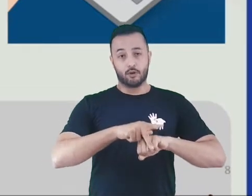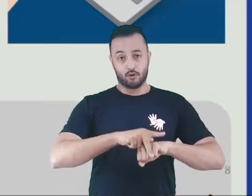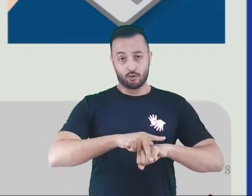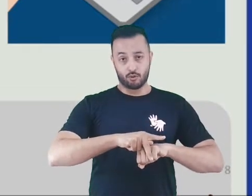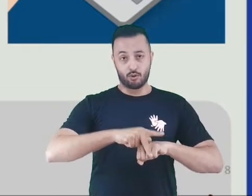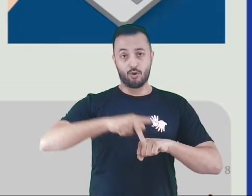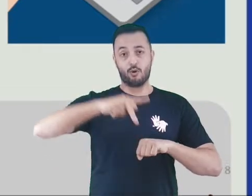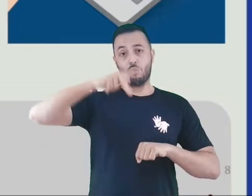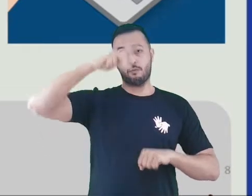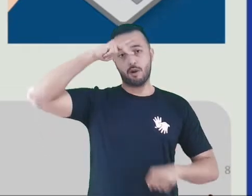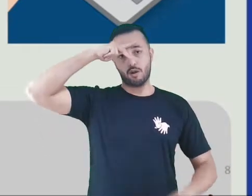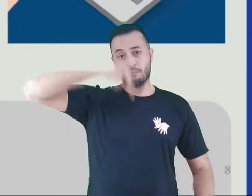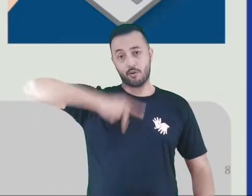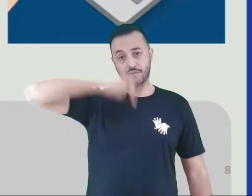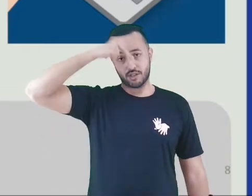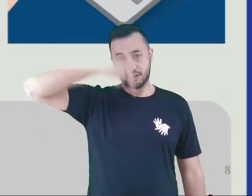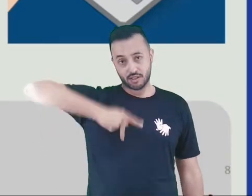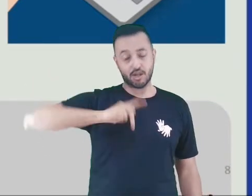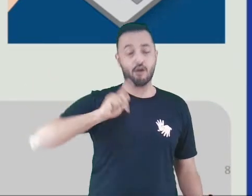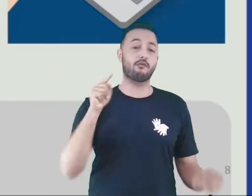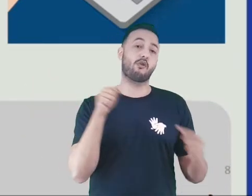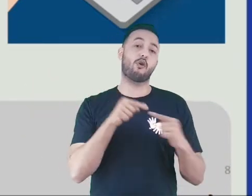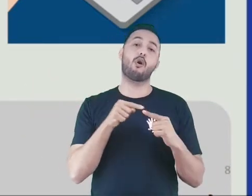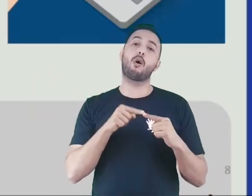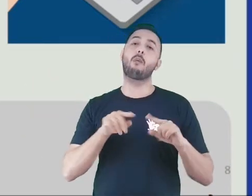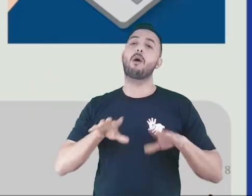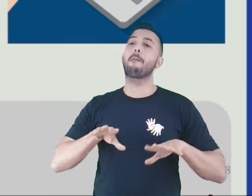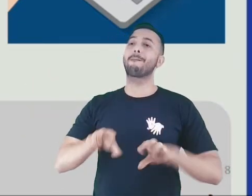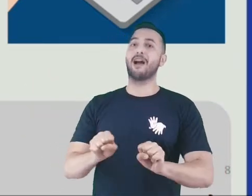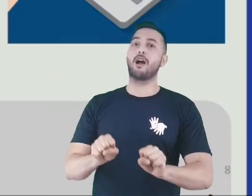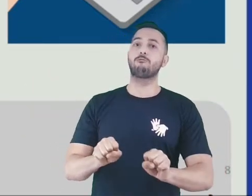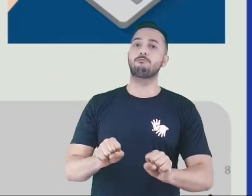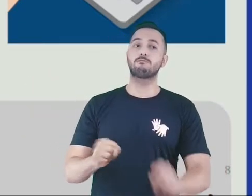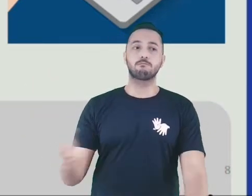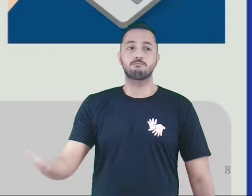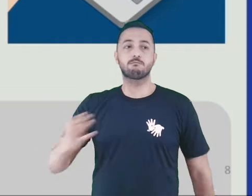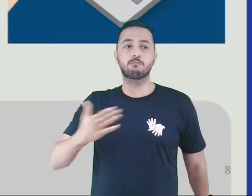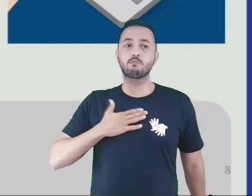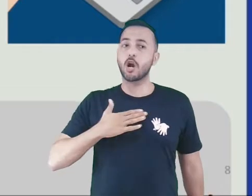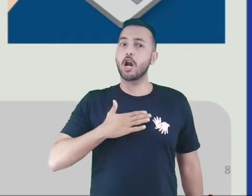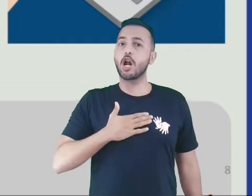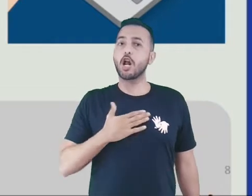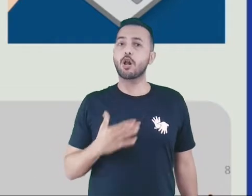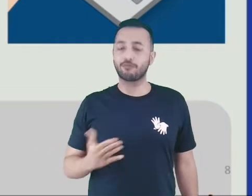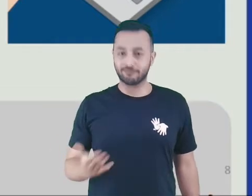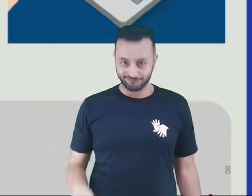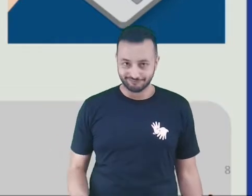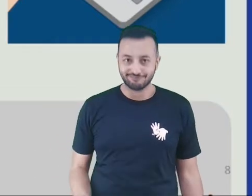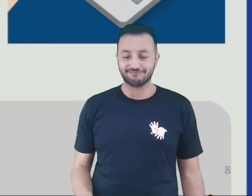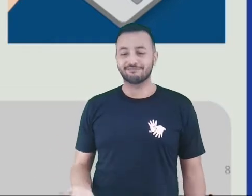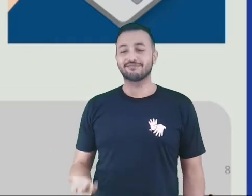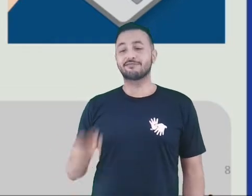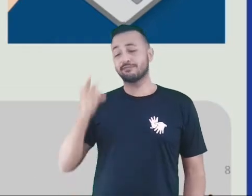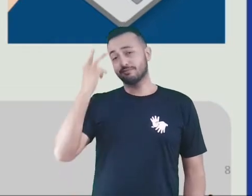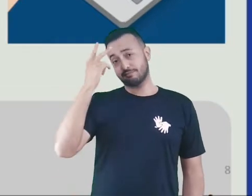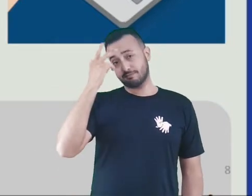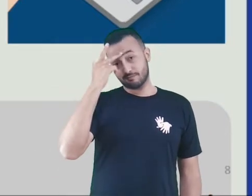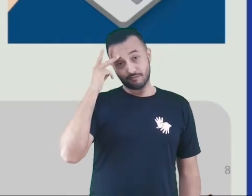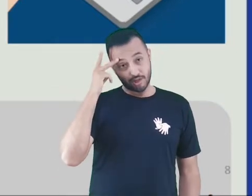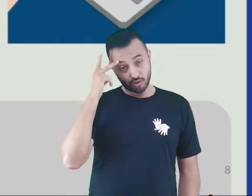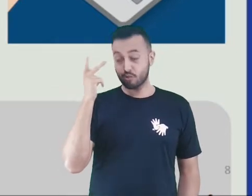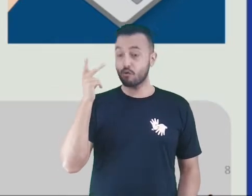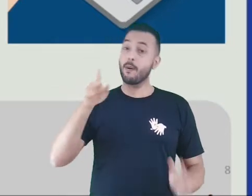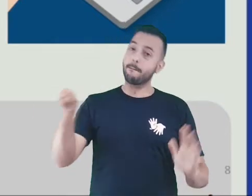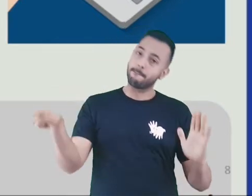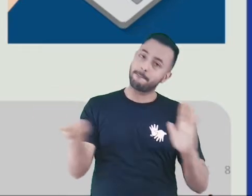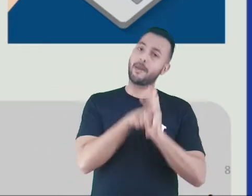possessivos, eles indicam relação de posse, algo que pertence a uma das